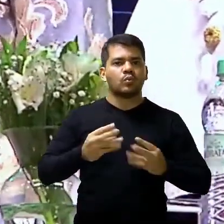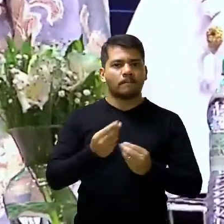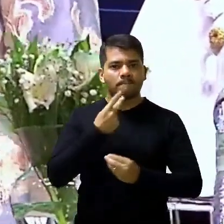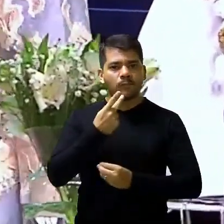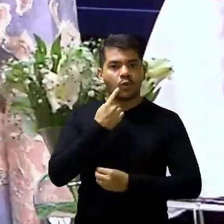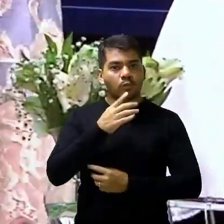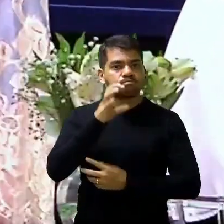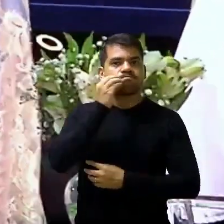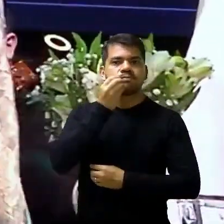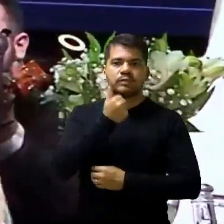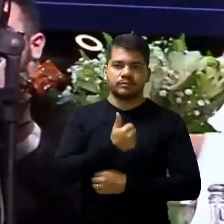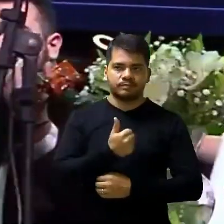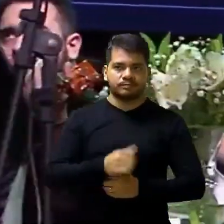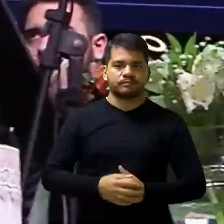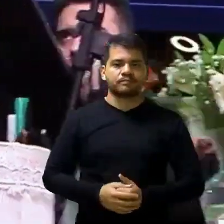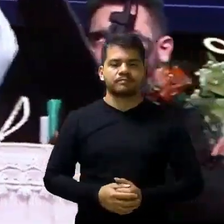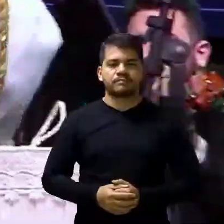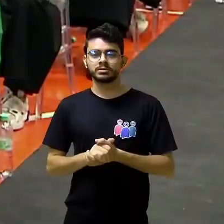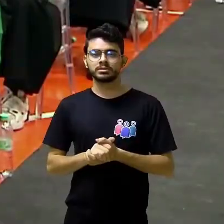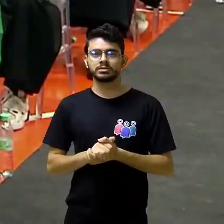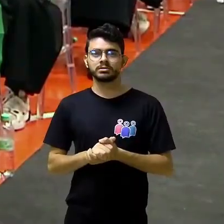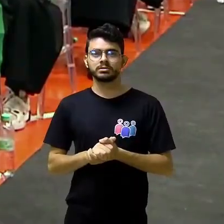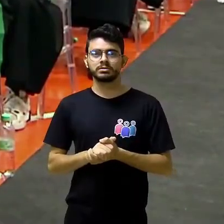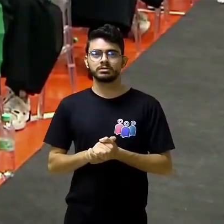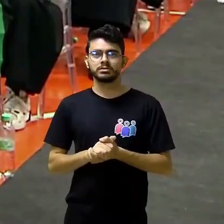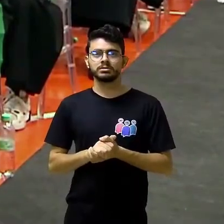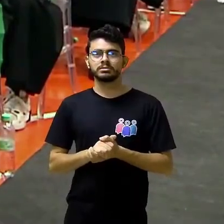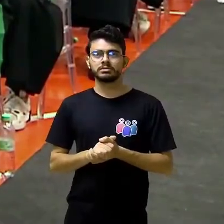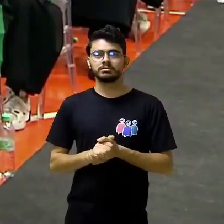Sociedade Brasileira de Oftalmologia.